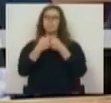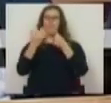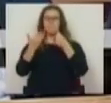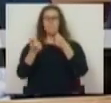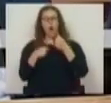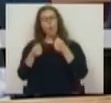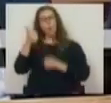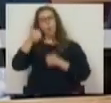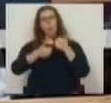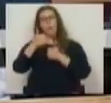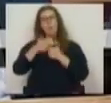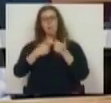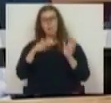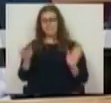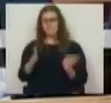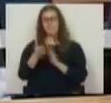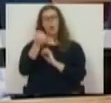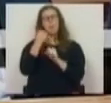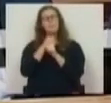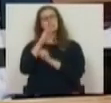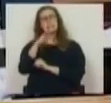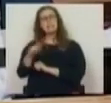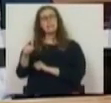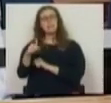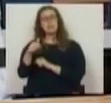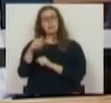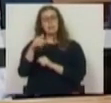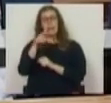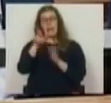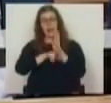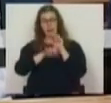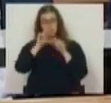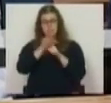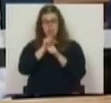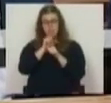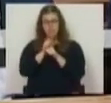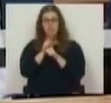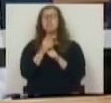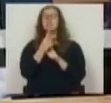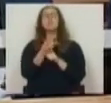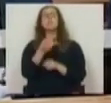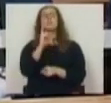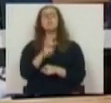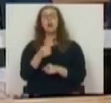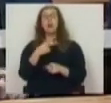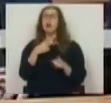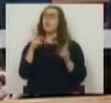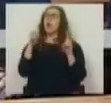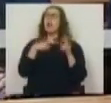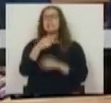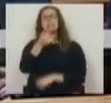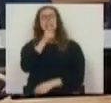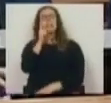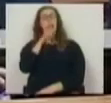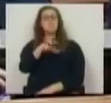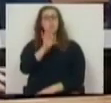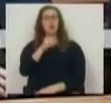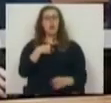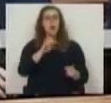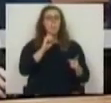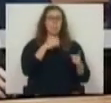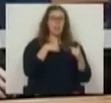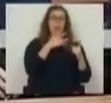concurso ao estímulo ao emprego científico, e essas mesmas regras dizem que o desempate é feito ora por data